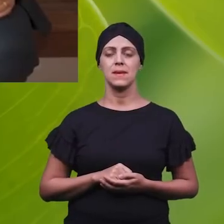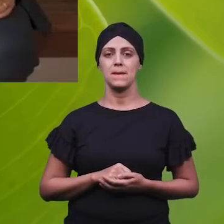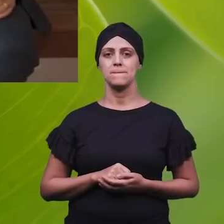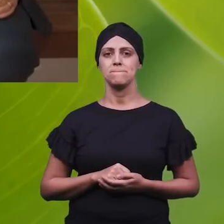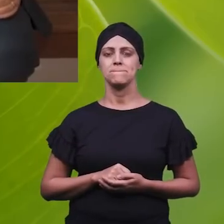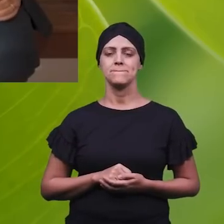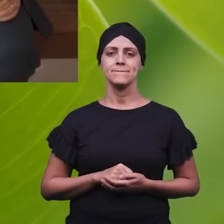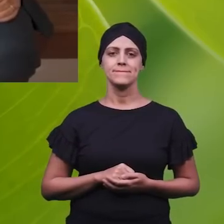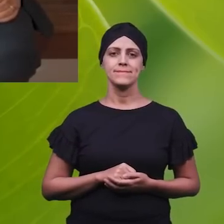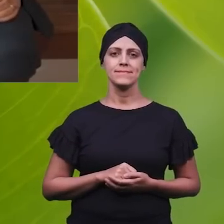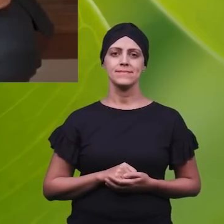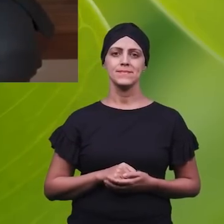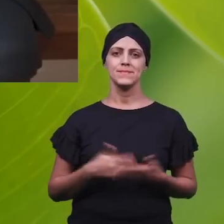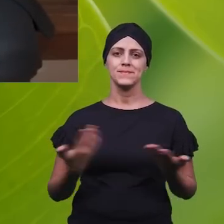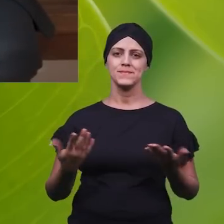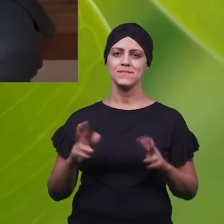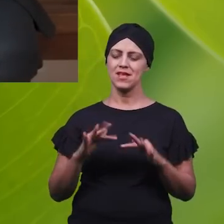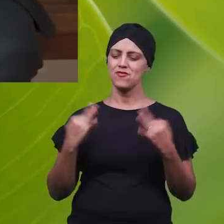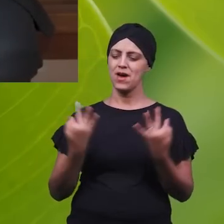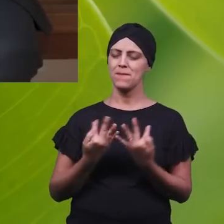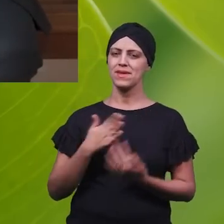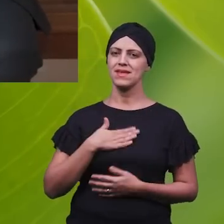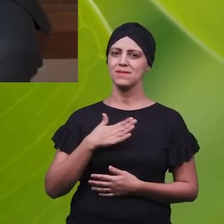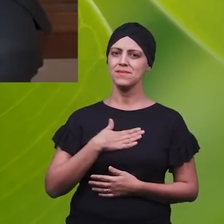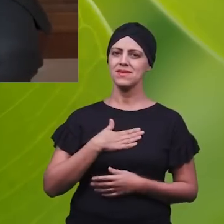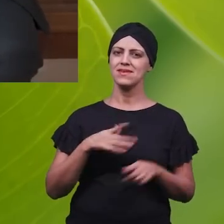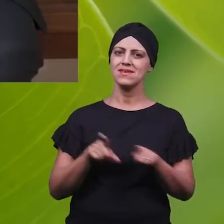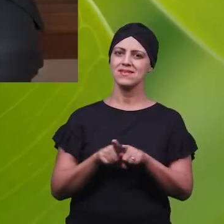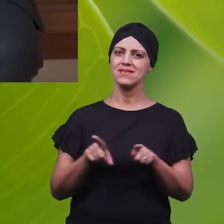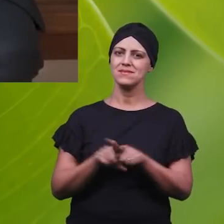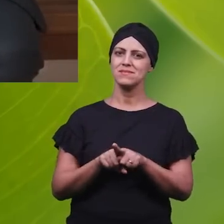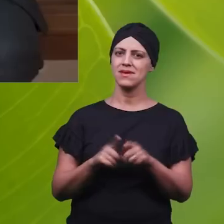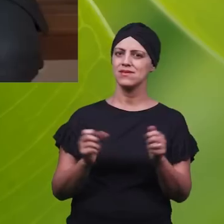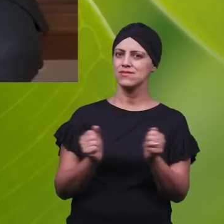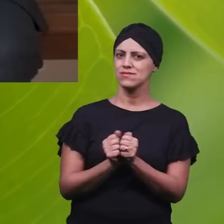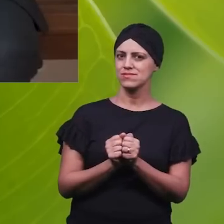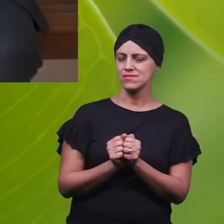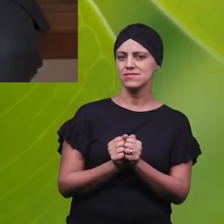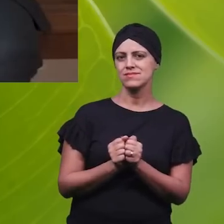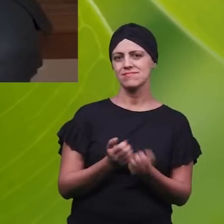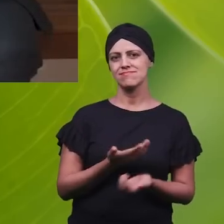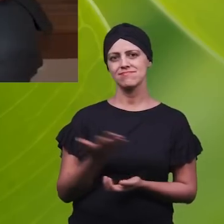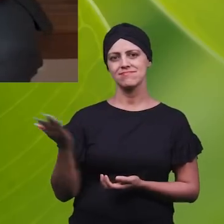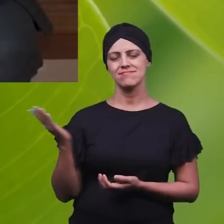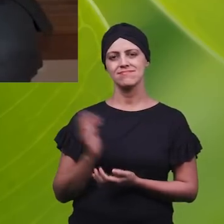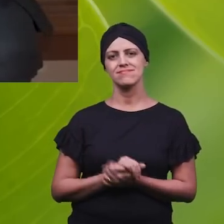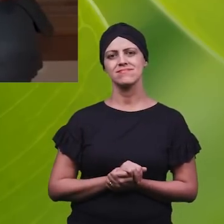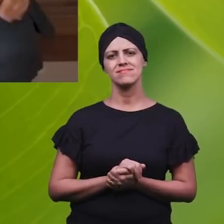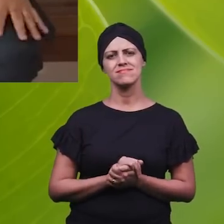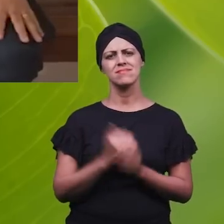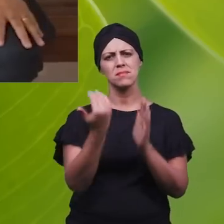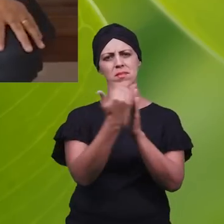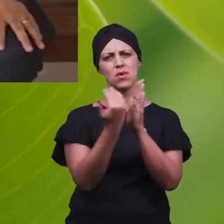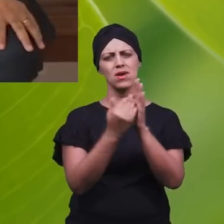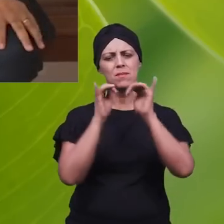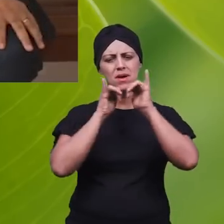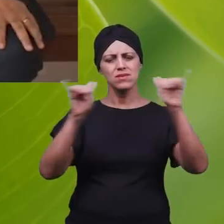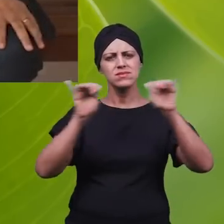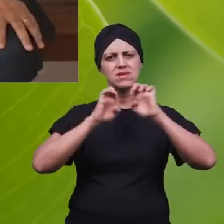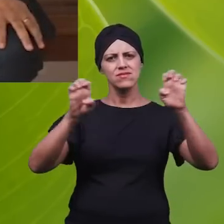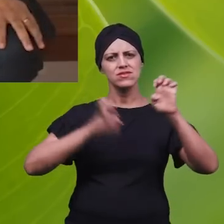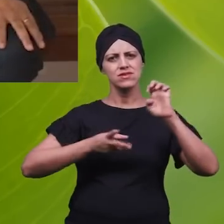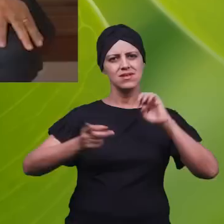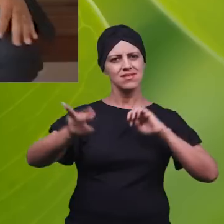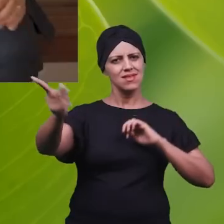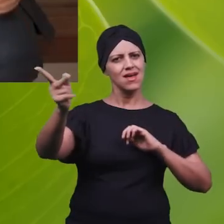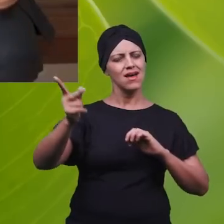Ministério do Pastor Raimundo Artini. Essa é a minha família, irmão Ornete, o Davi do Vale e o Vinícius do Vale. O programa Anunciando o